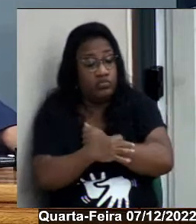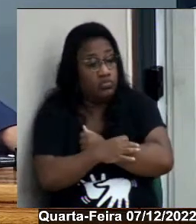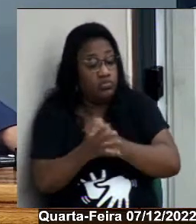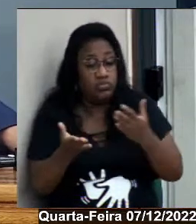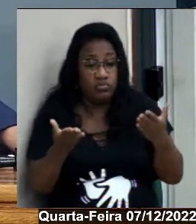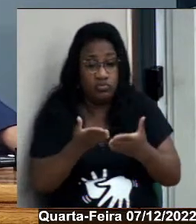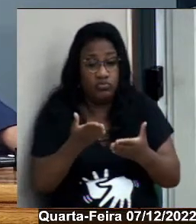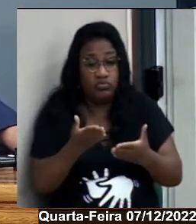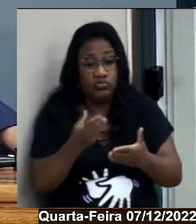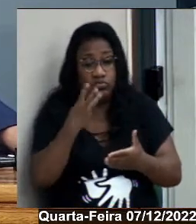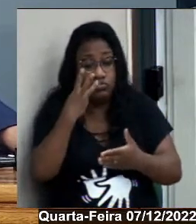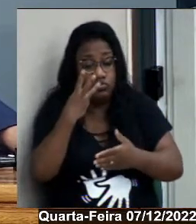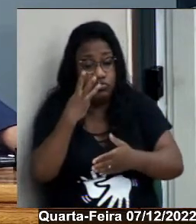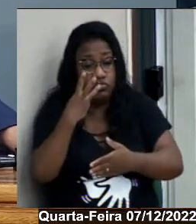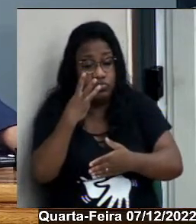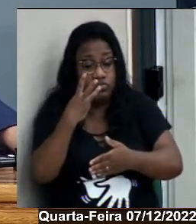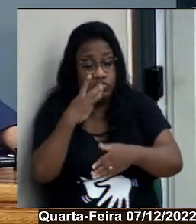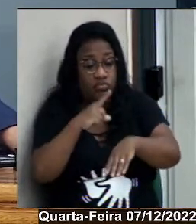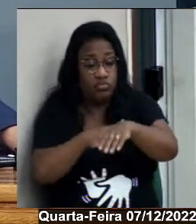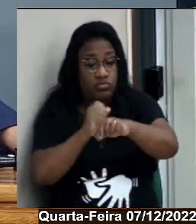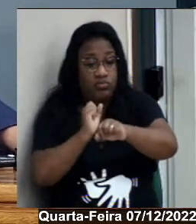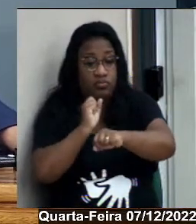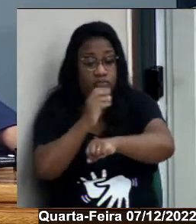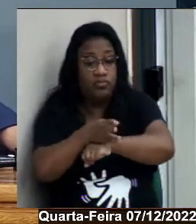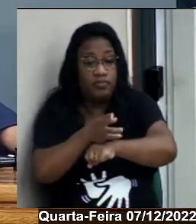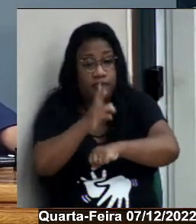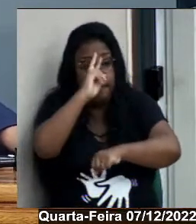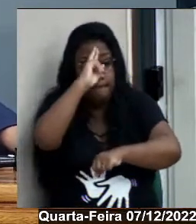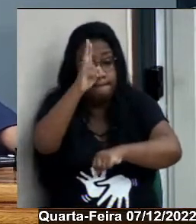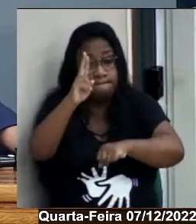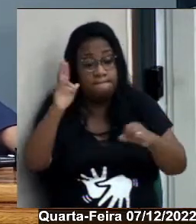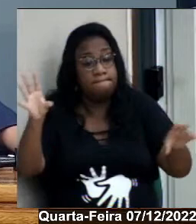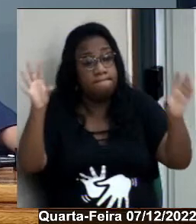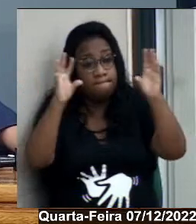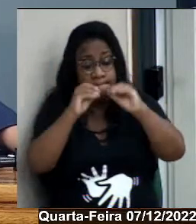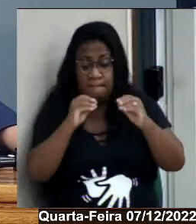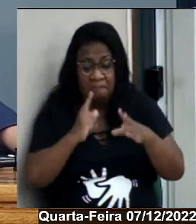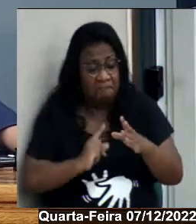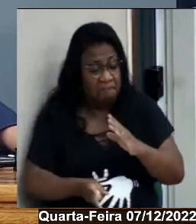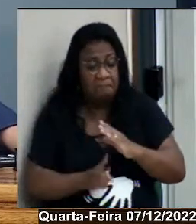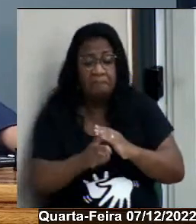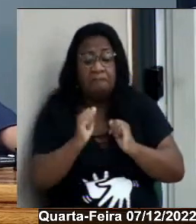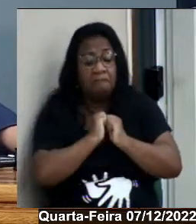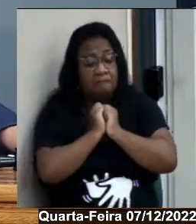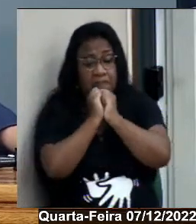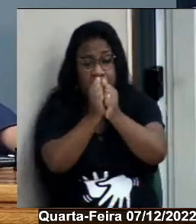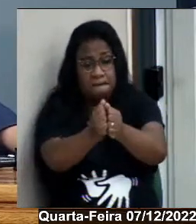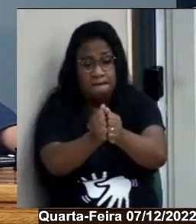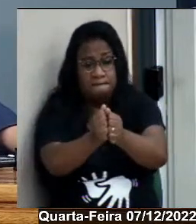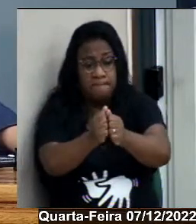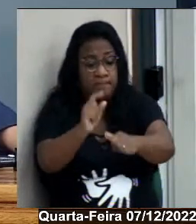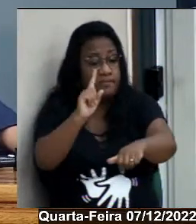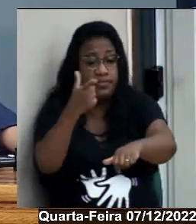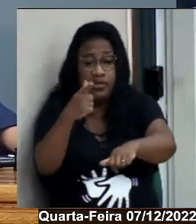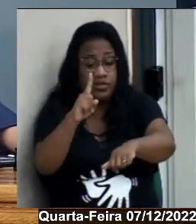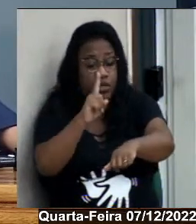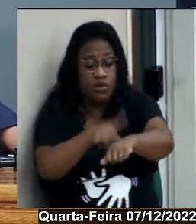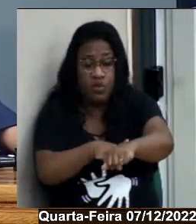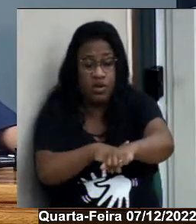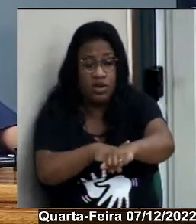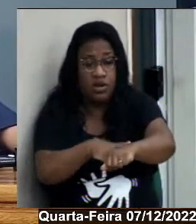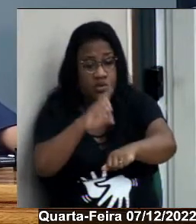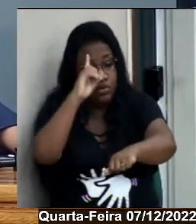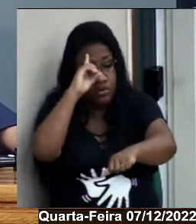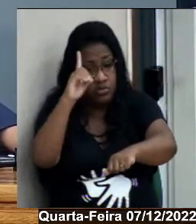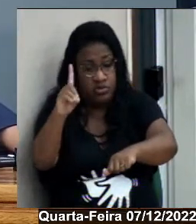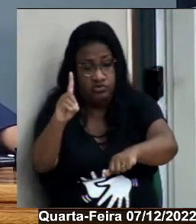faz. Se nós sairmos de casa 3 horas da manhã e voltarmos só meia-noite, ele sai 3 da manhã e volta só meia-noite. Ele não tem horário,